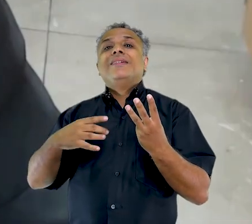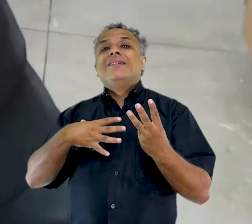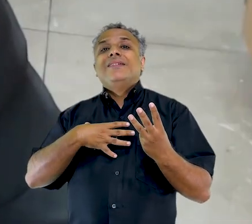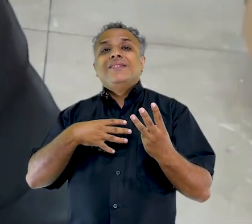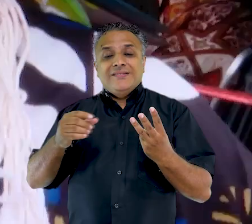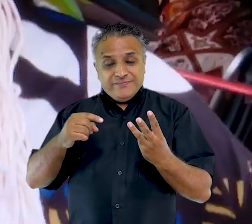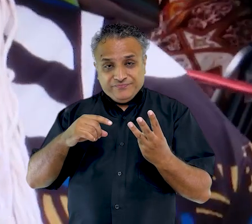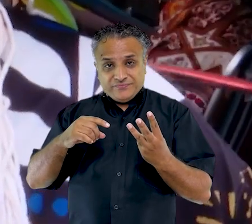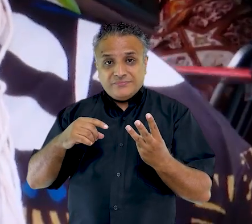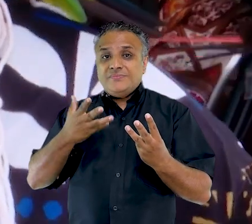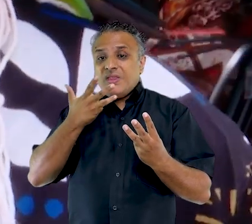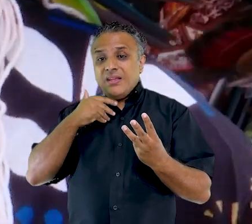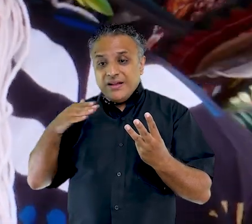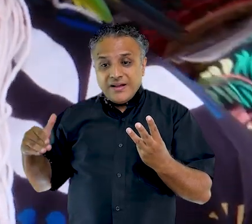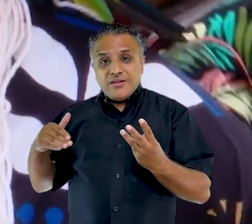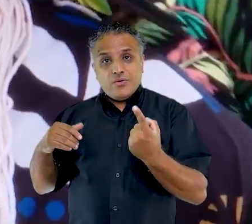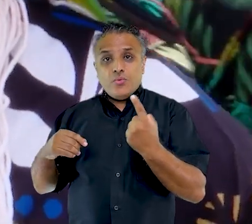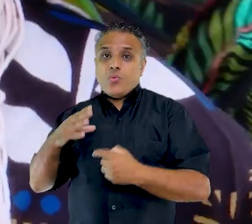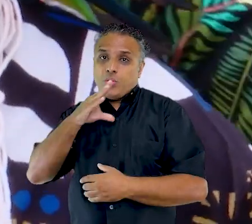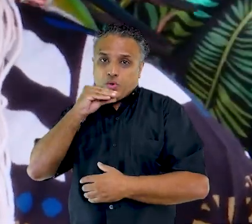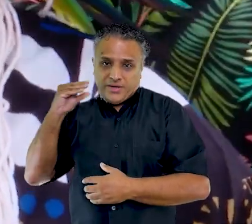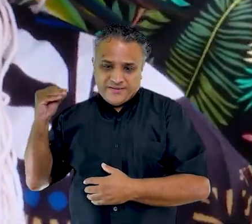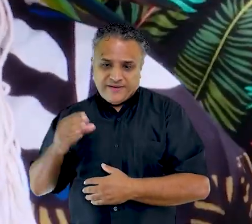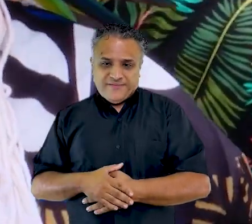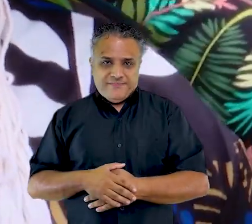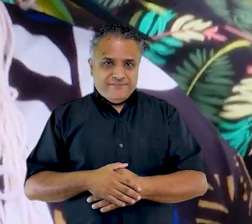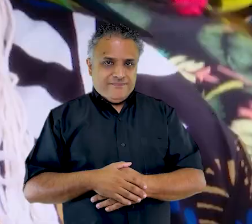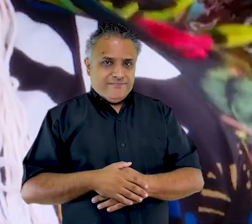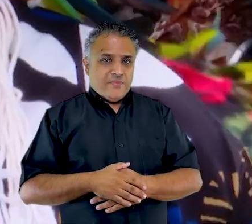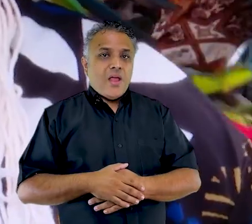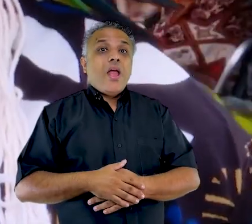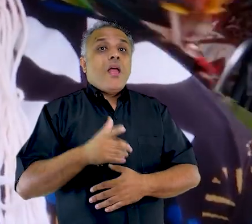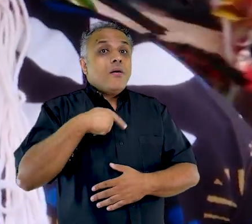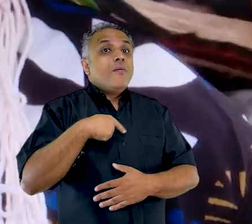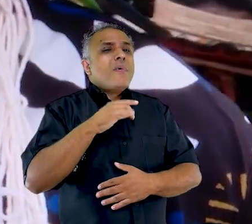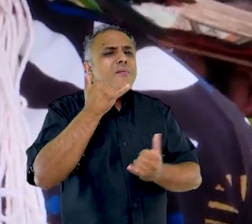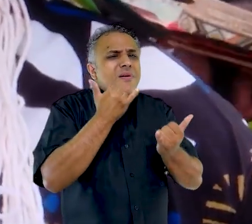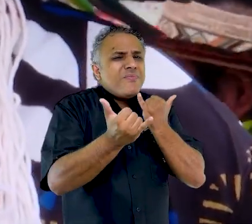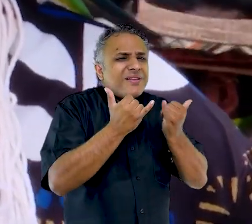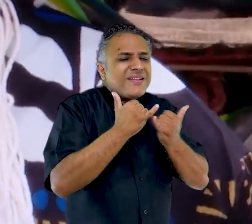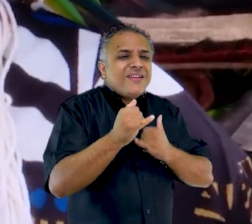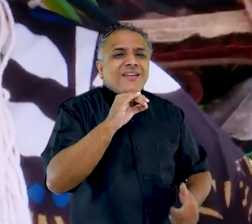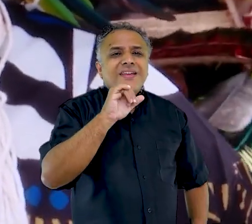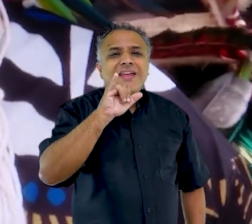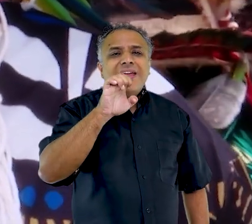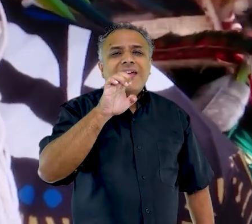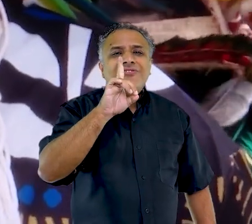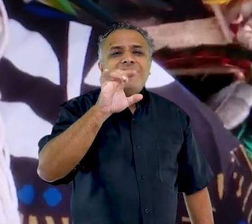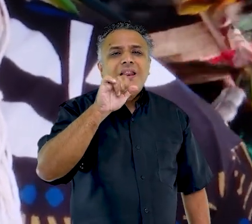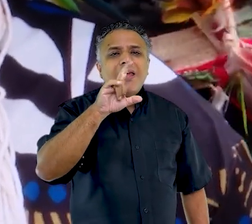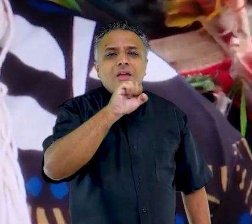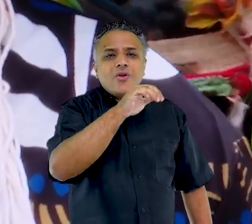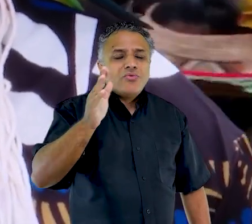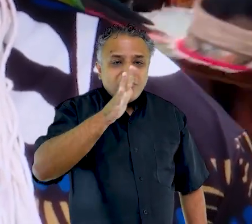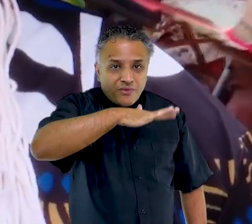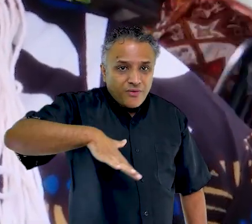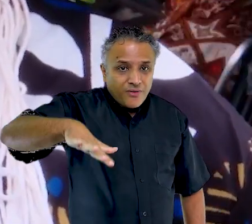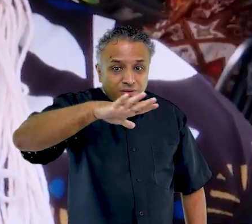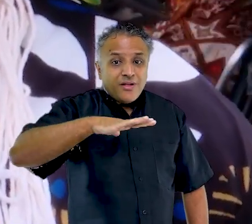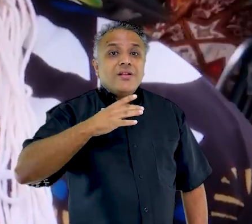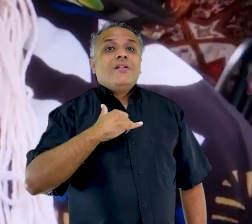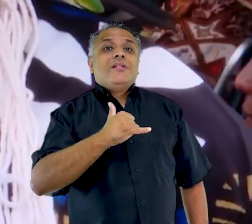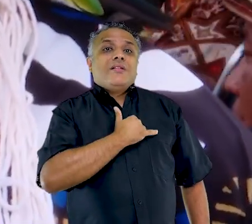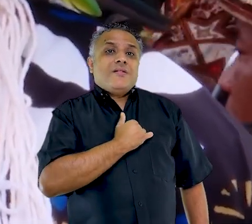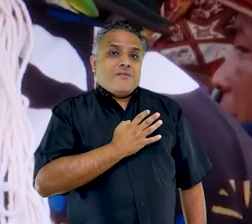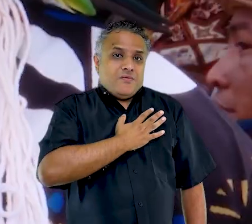adolescente Yanomami. Uma situação parecida é vivida por Edileuda Xanauaua, liderança indígena da terra Morada Nova,